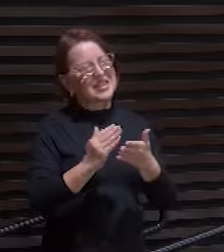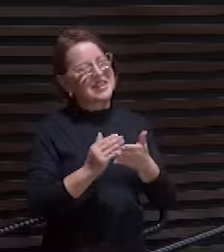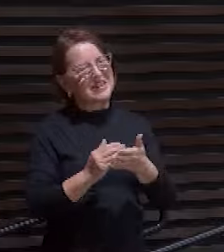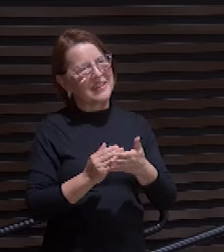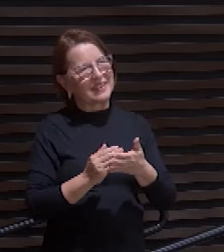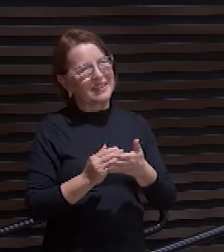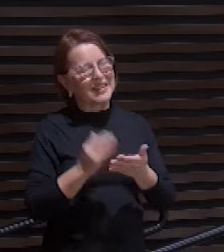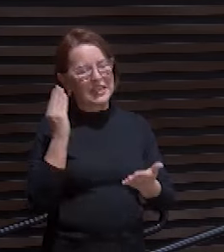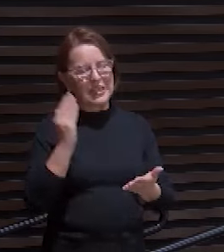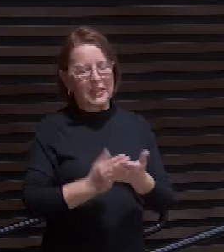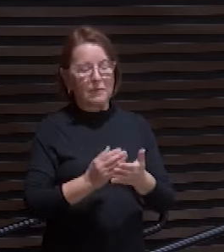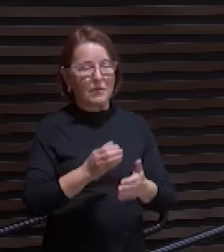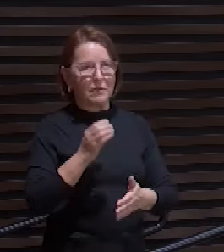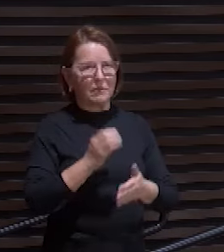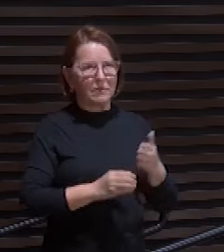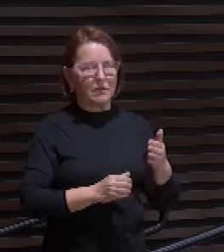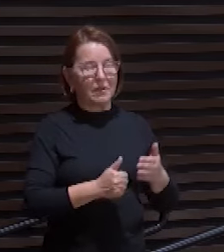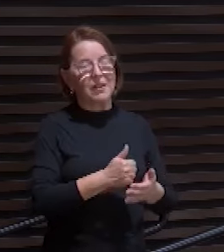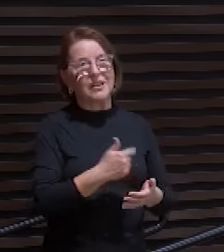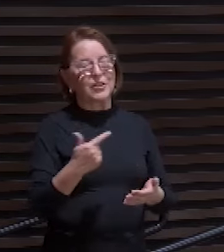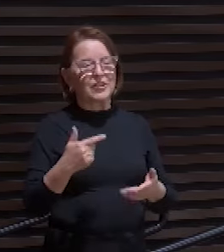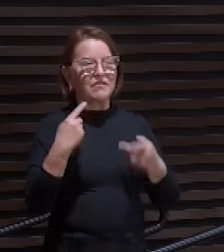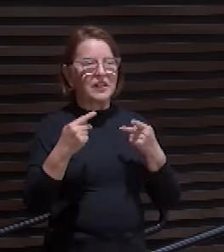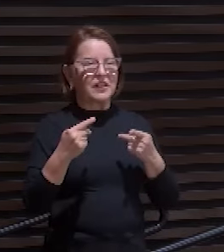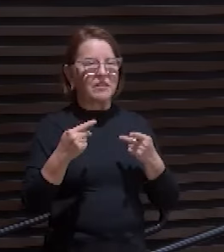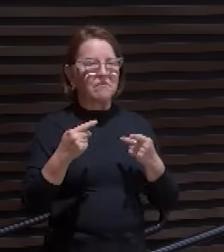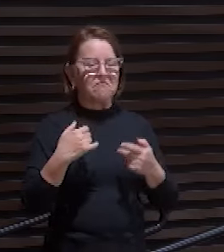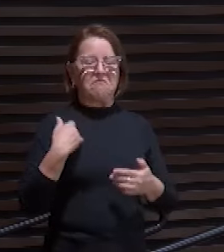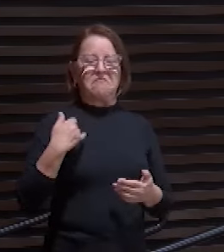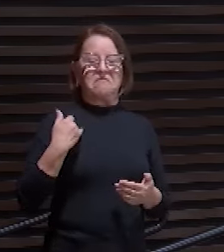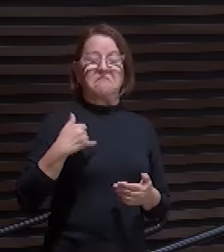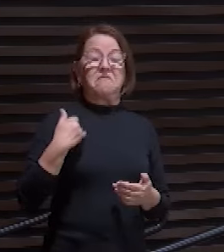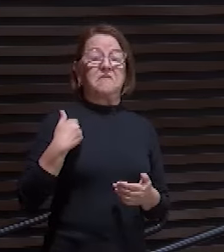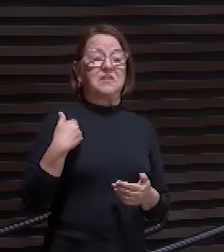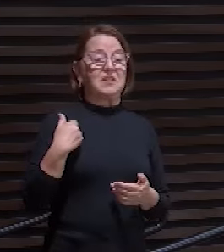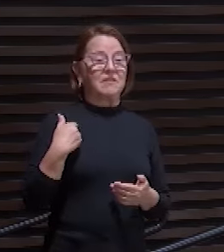termina no capítulo 12 dizendo, vaidade das vaidades,